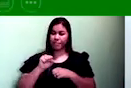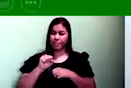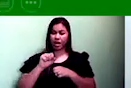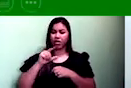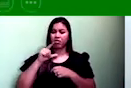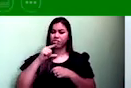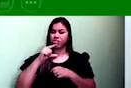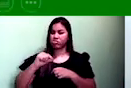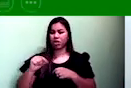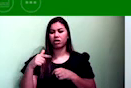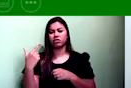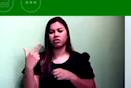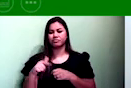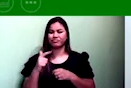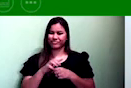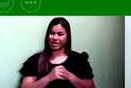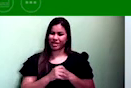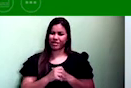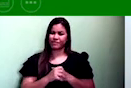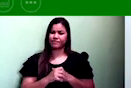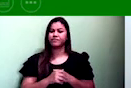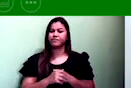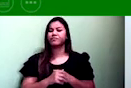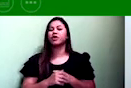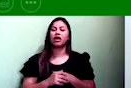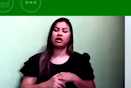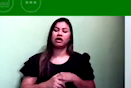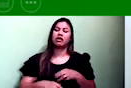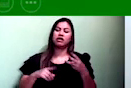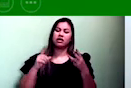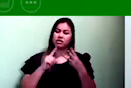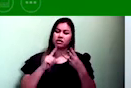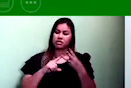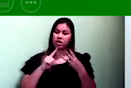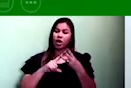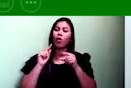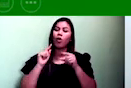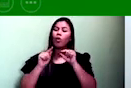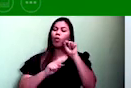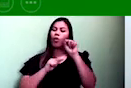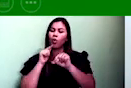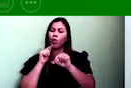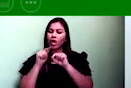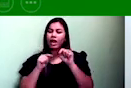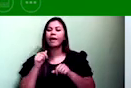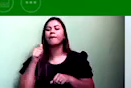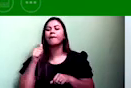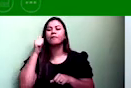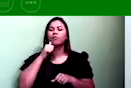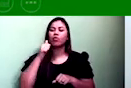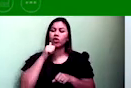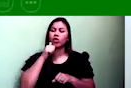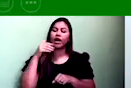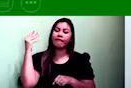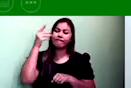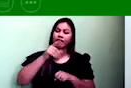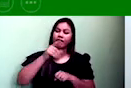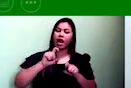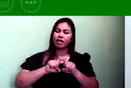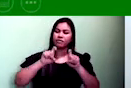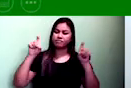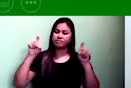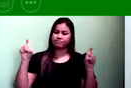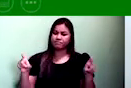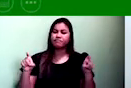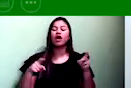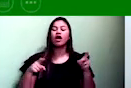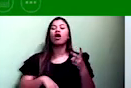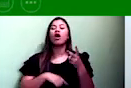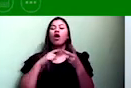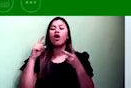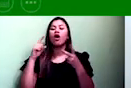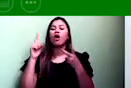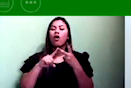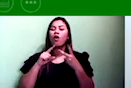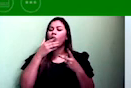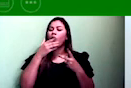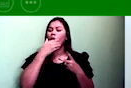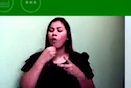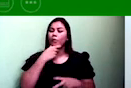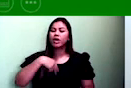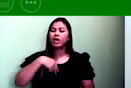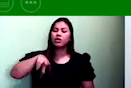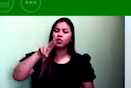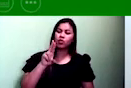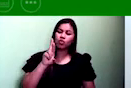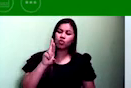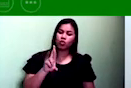Exame médicos de rotina, mais uma vez, vamos enfatizar, mulheres ginecologia, homens urologista e também,